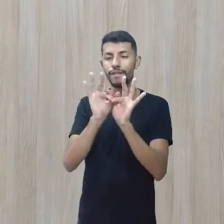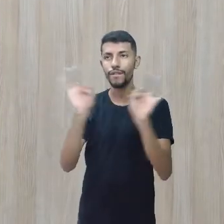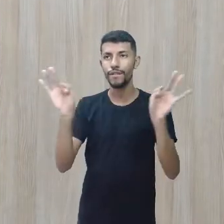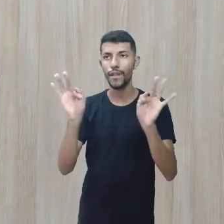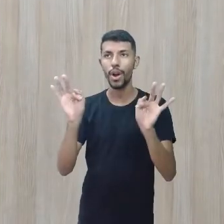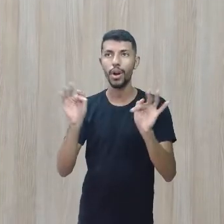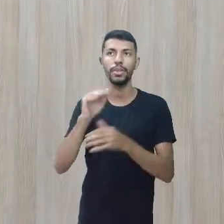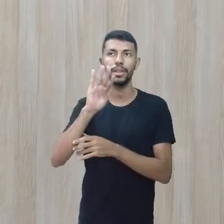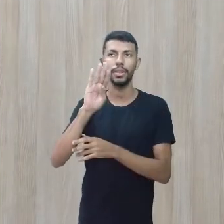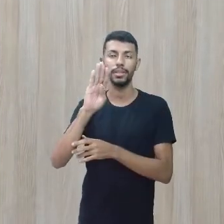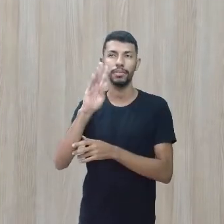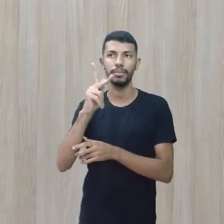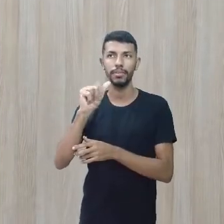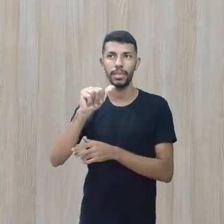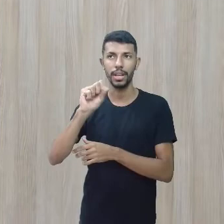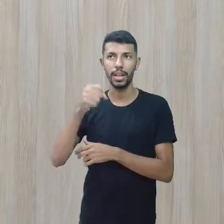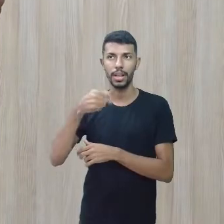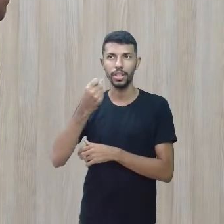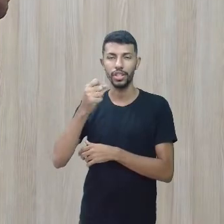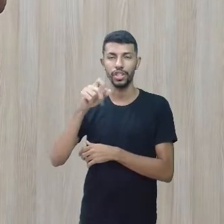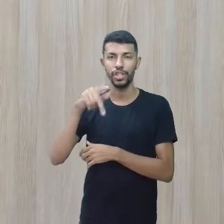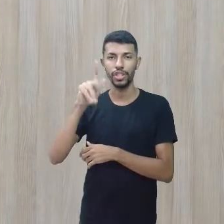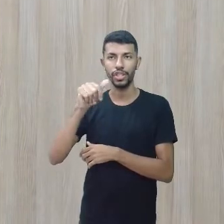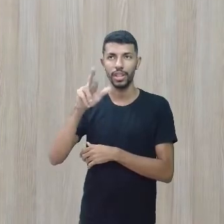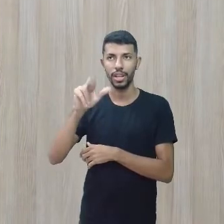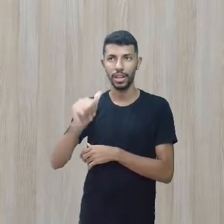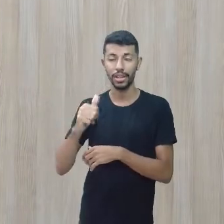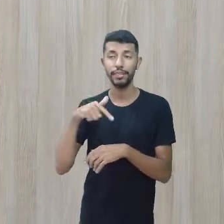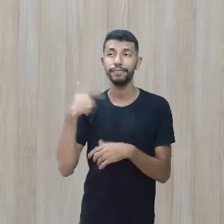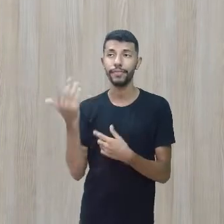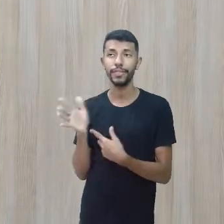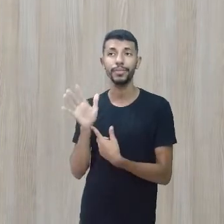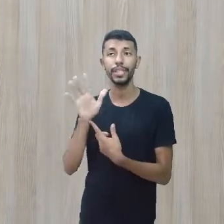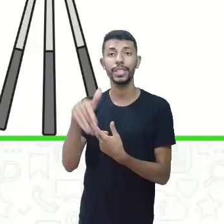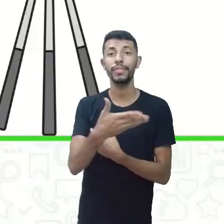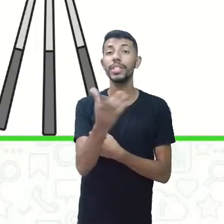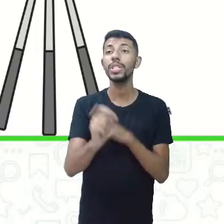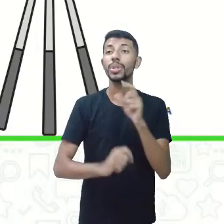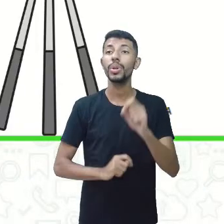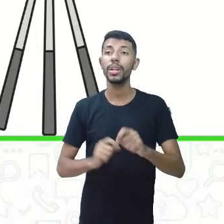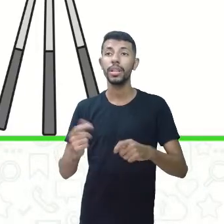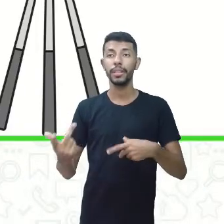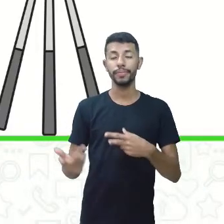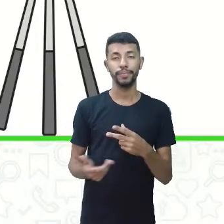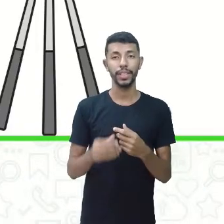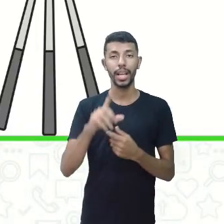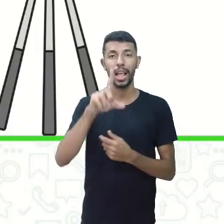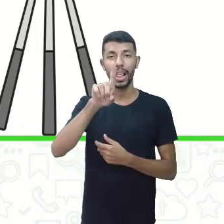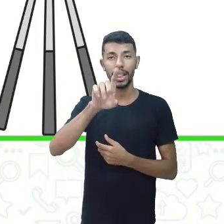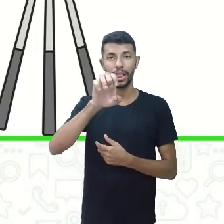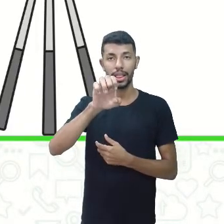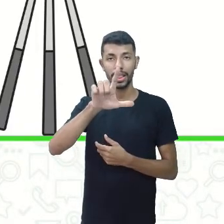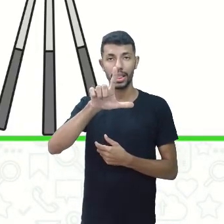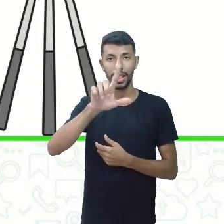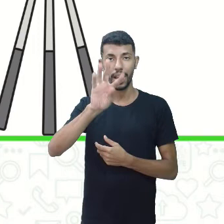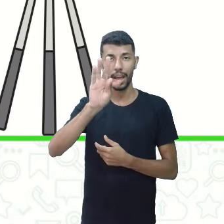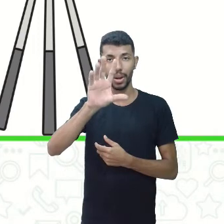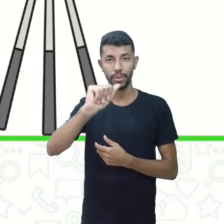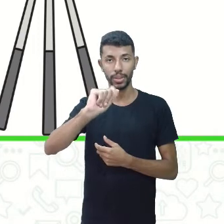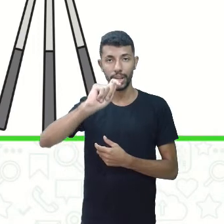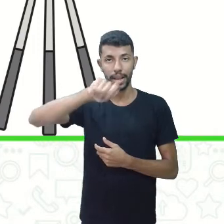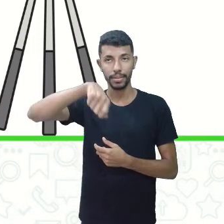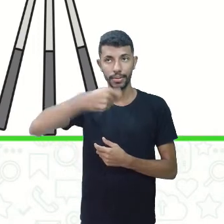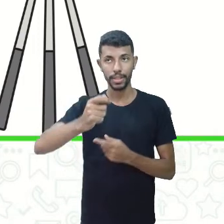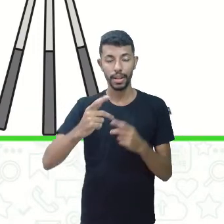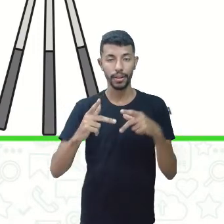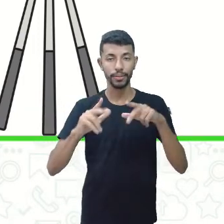disso, né? Então, deixa eu lhe apresentar a letra grega delta, que é um triângulozinho, né, a representação do triângulo, que são 3 segmentos de